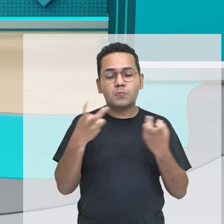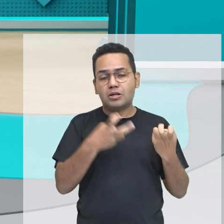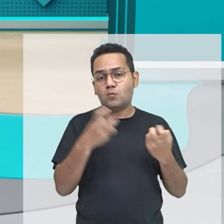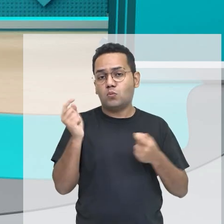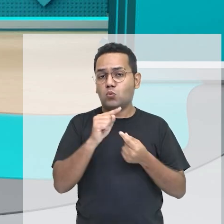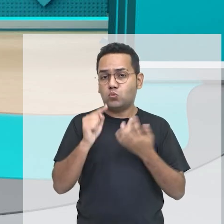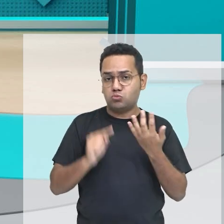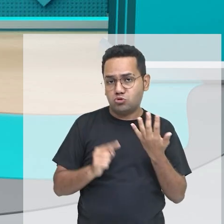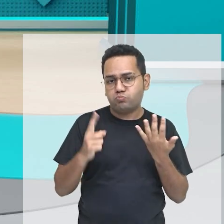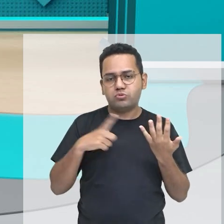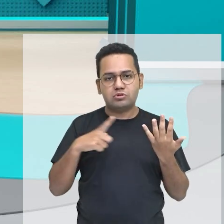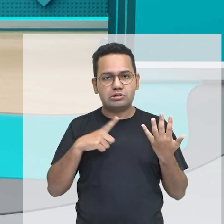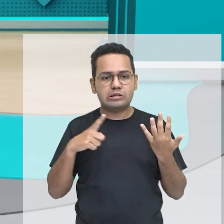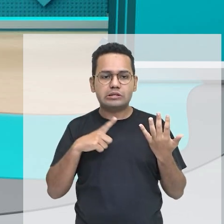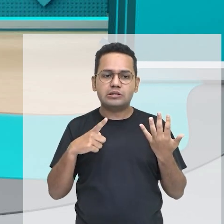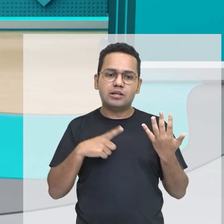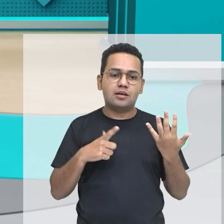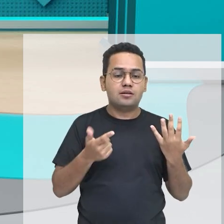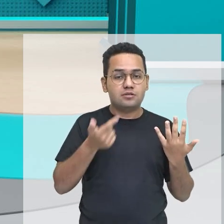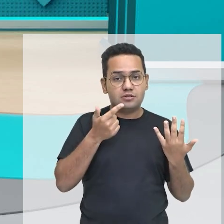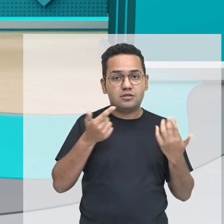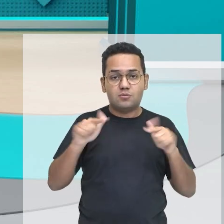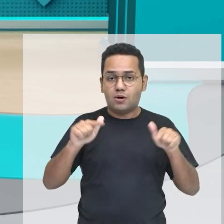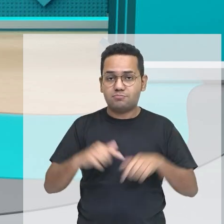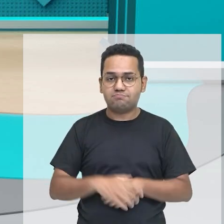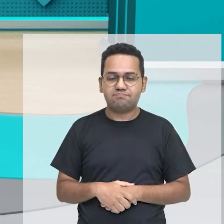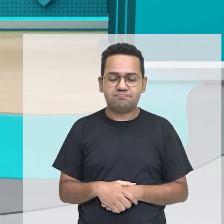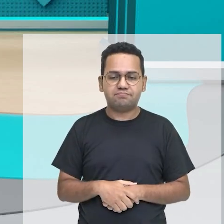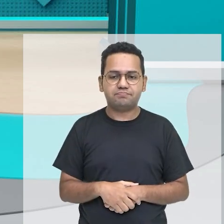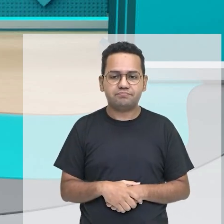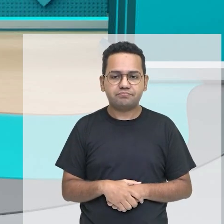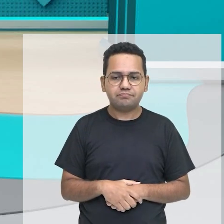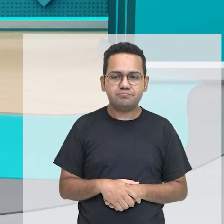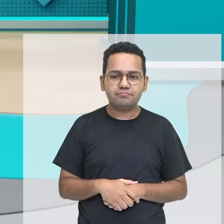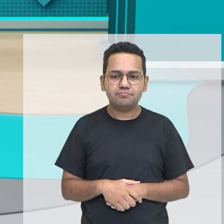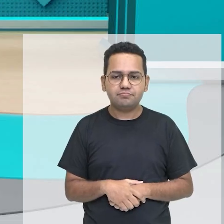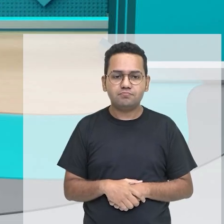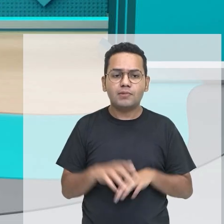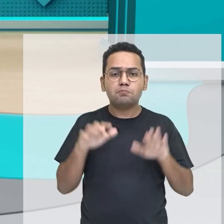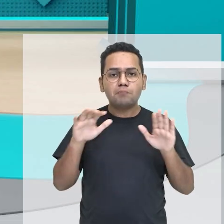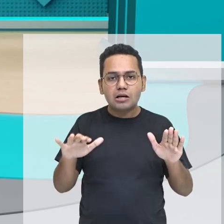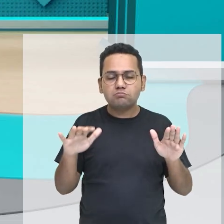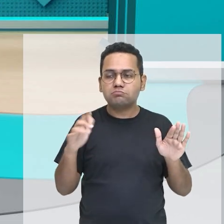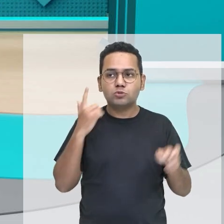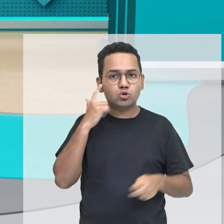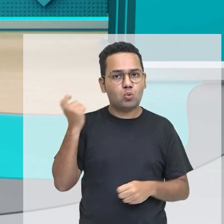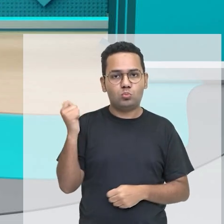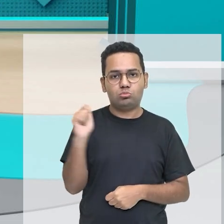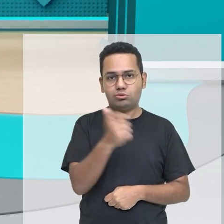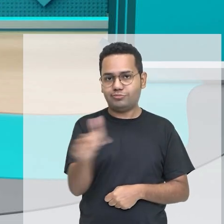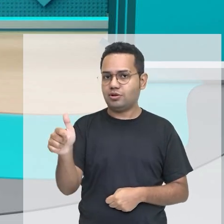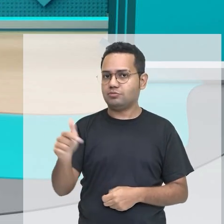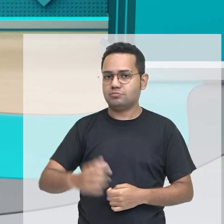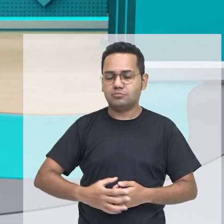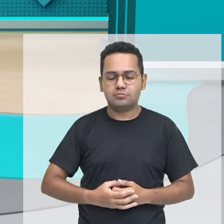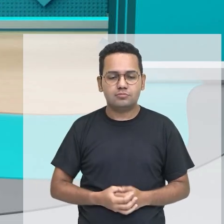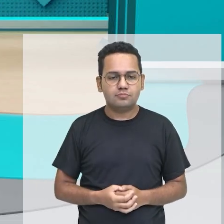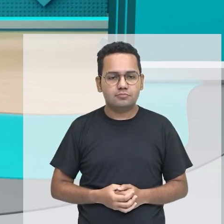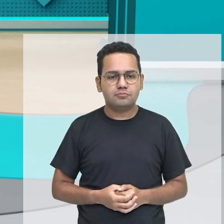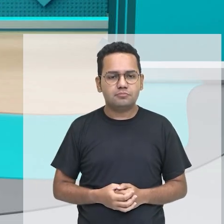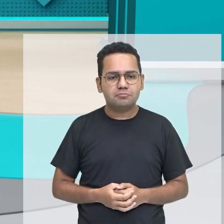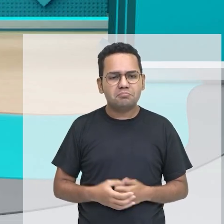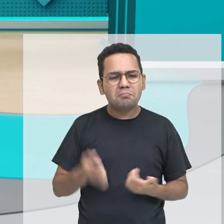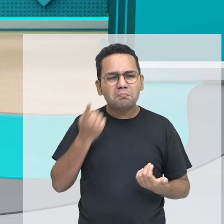corporal presente ali, tá? Prestem bastante atenção, é um texto que não tem áudio, tá? Mas preste atenção